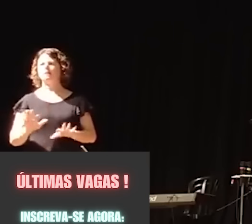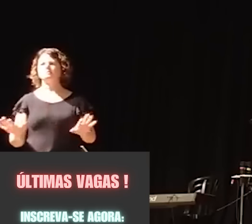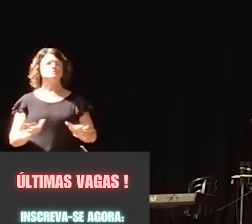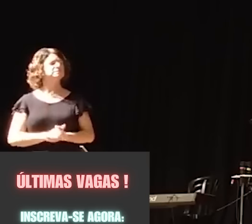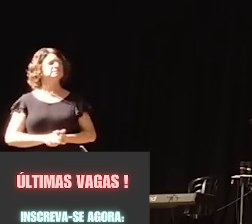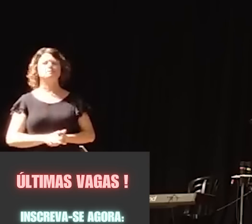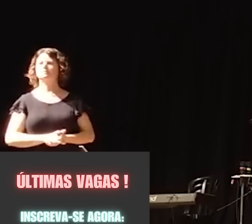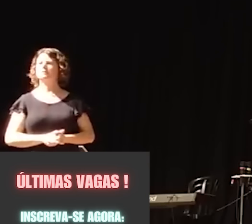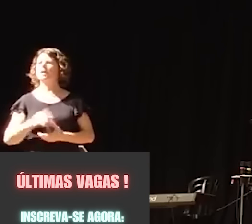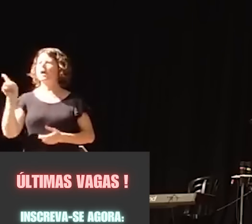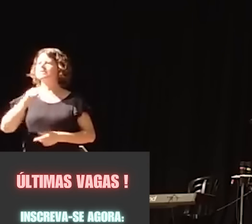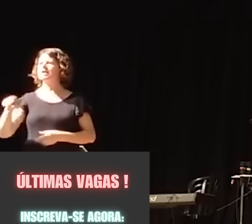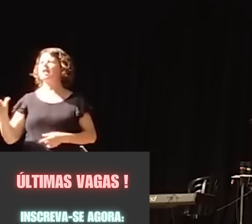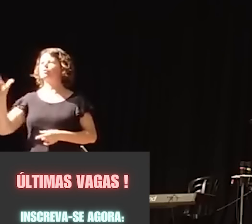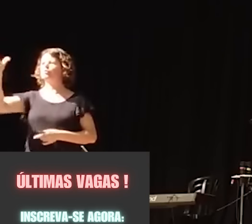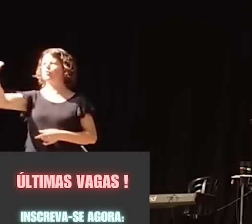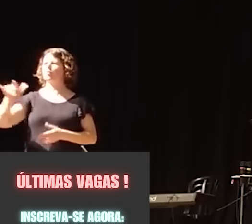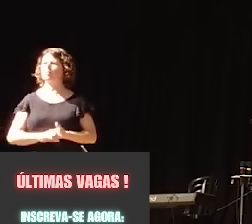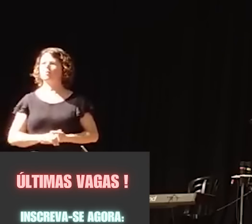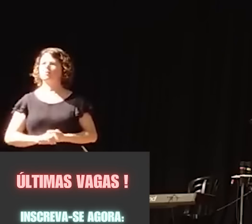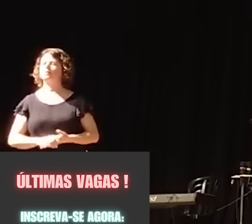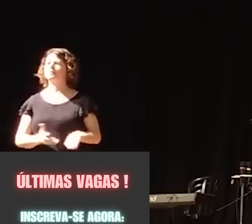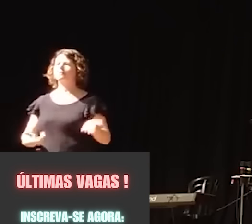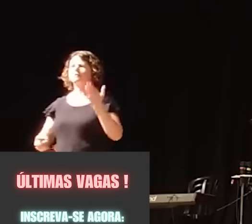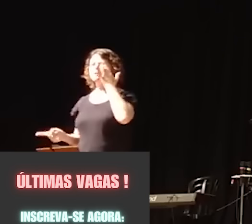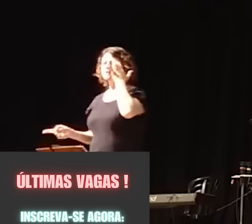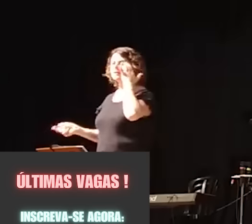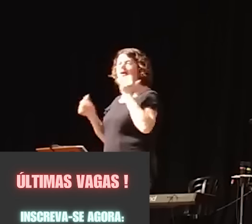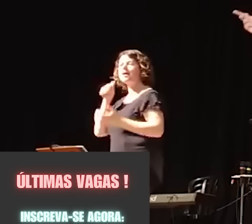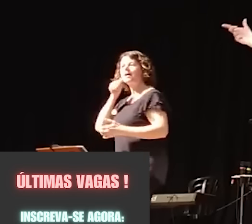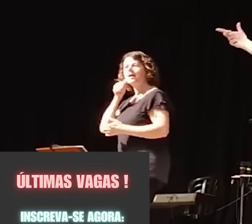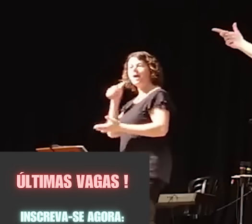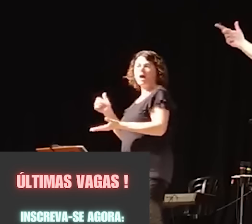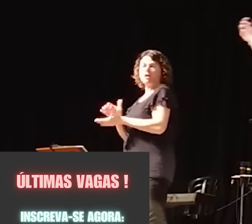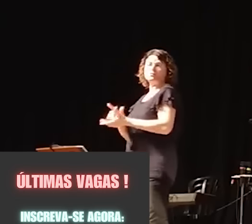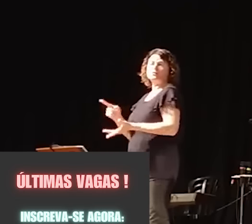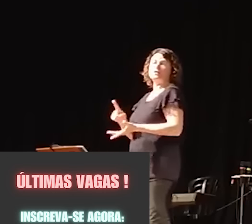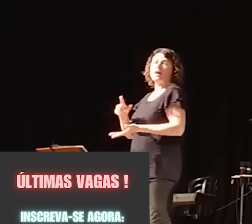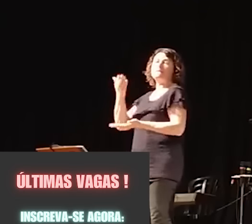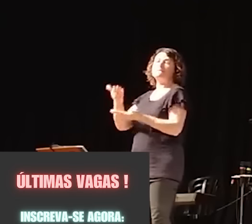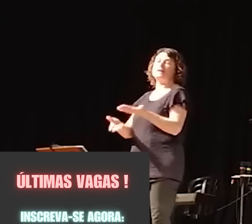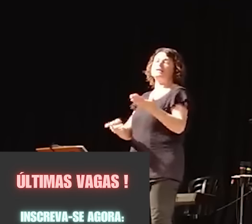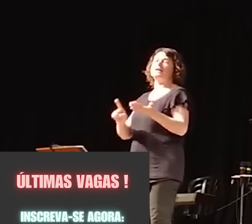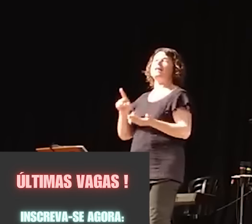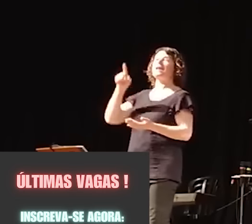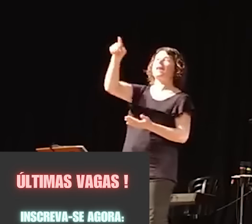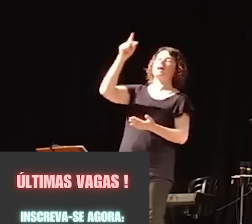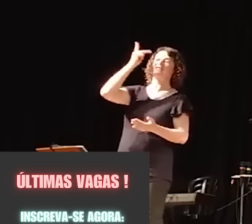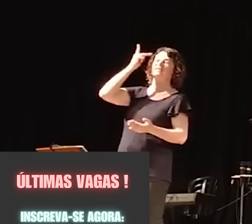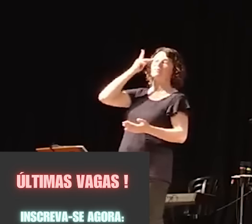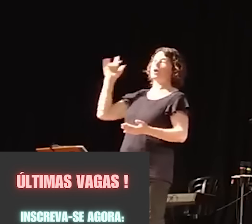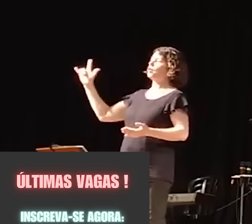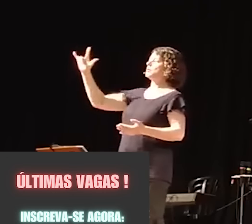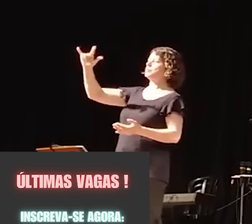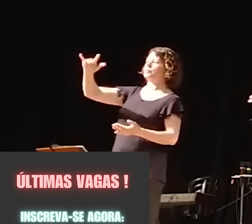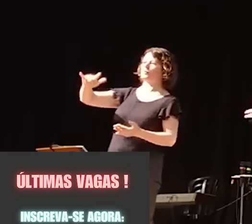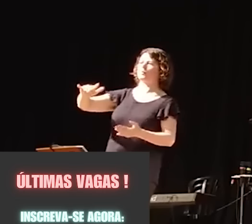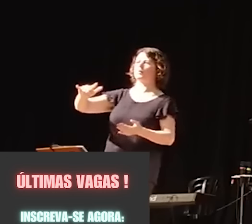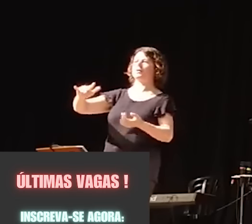vo não tem mais voou ela ia perder a conexão ela ia para São Paulo para pegar uma outra conexão aí eu